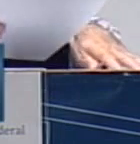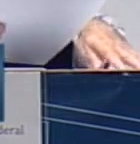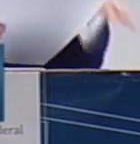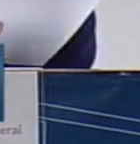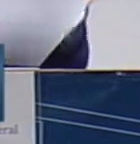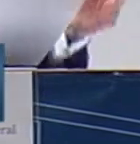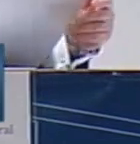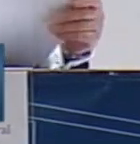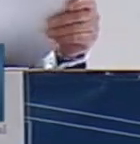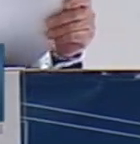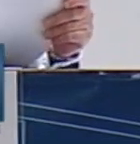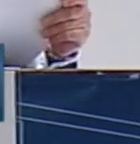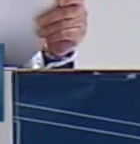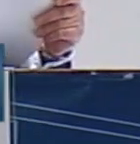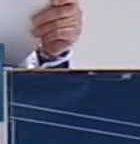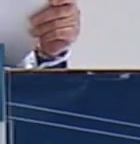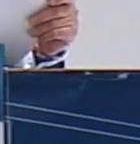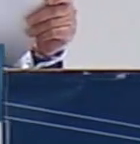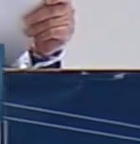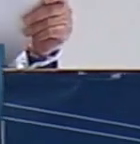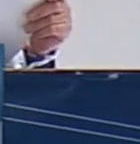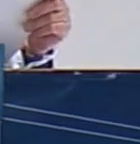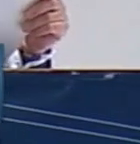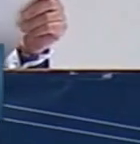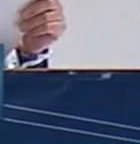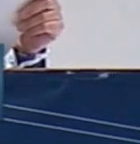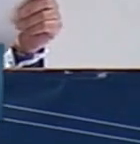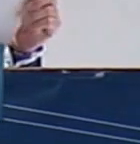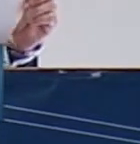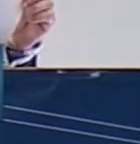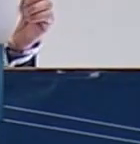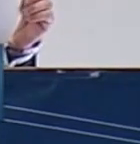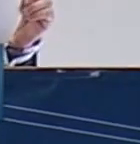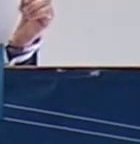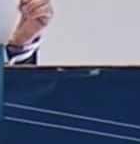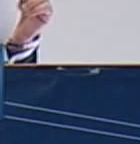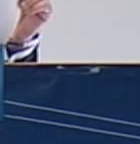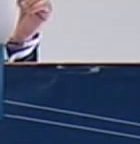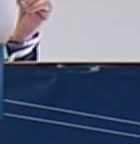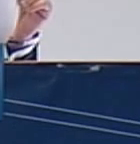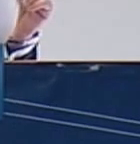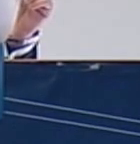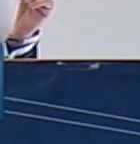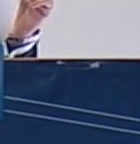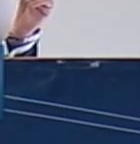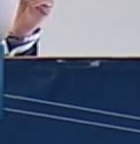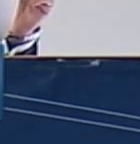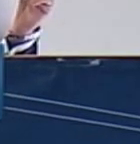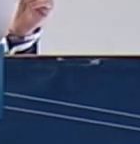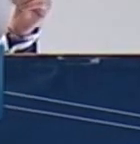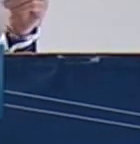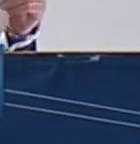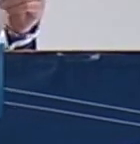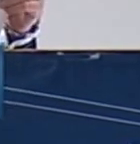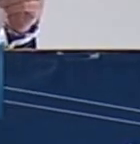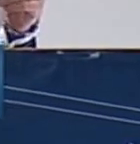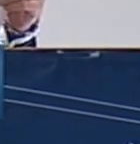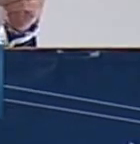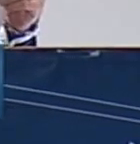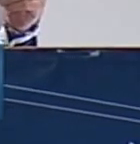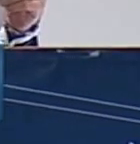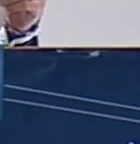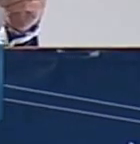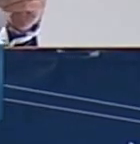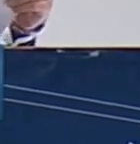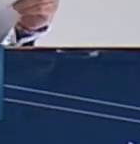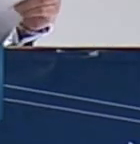para sua exposição o Dr Marcelo Bechara de Souza o baita com Conselheiro da Agência Nacional